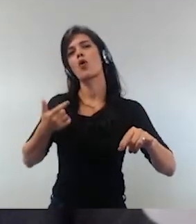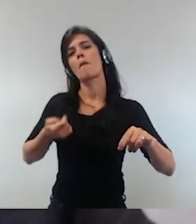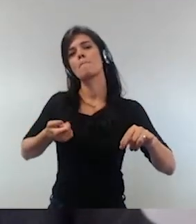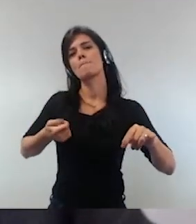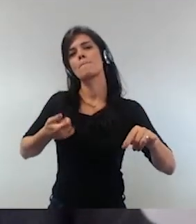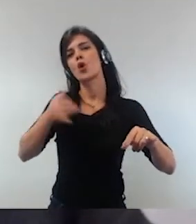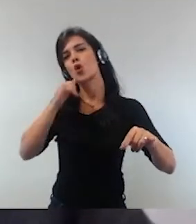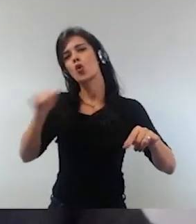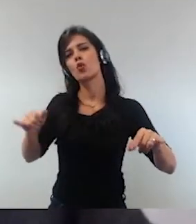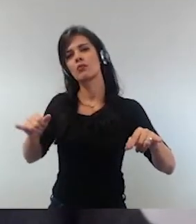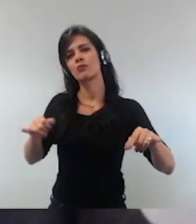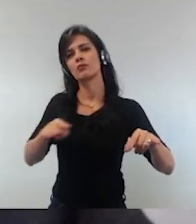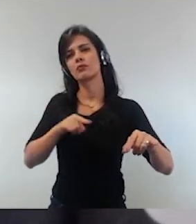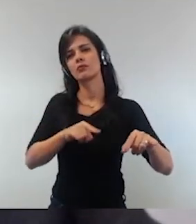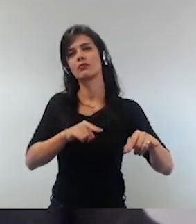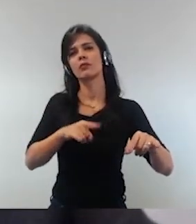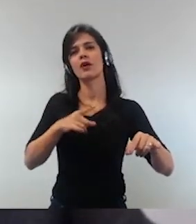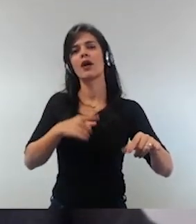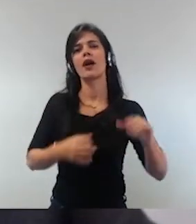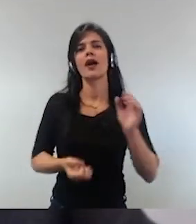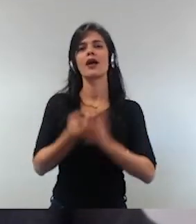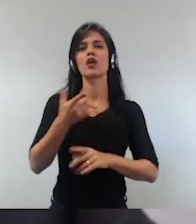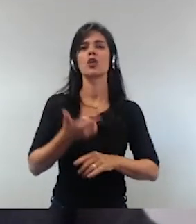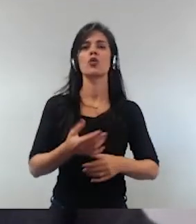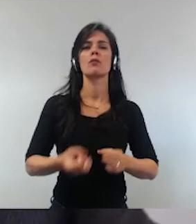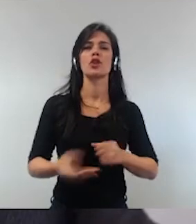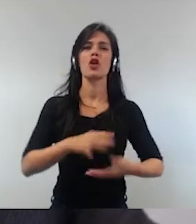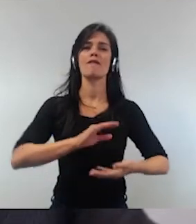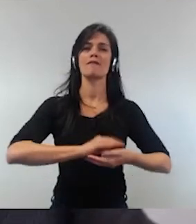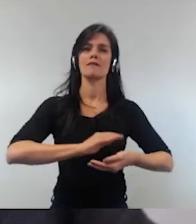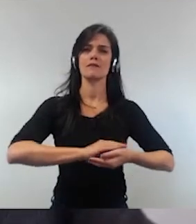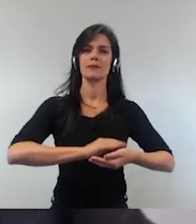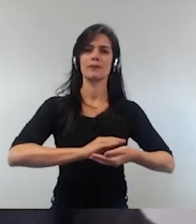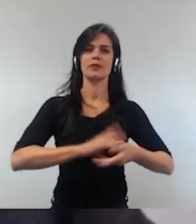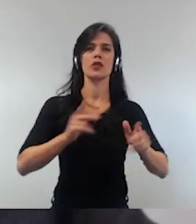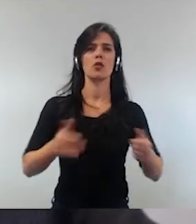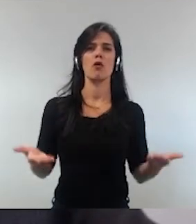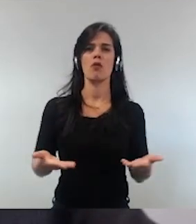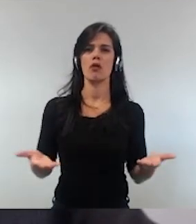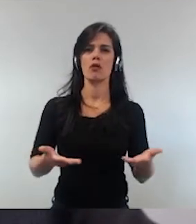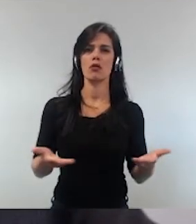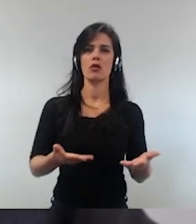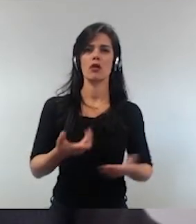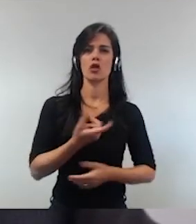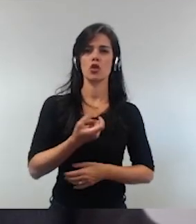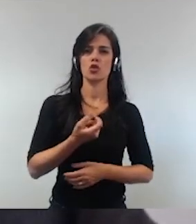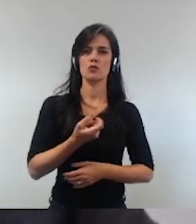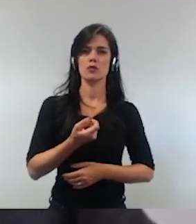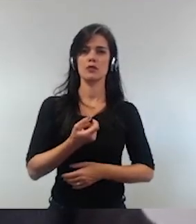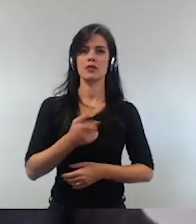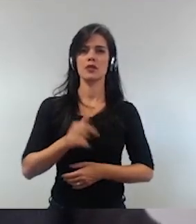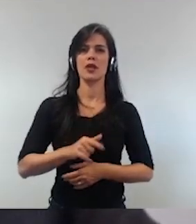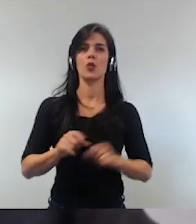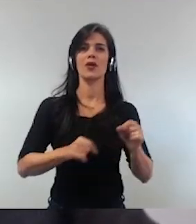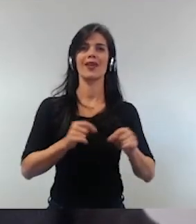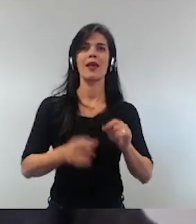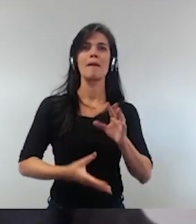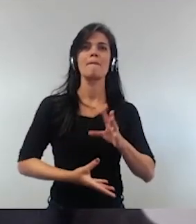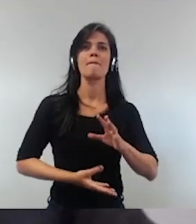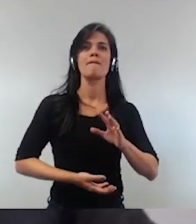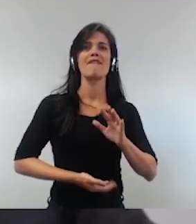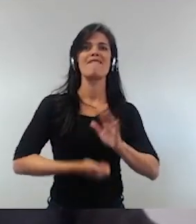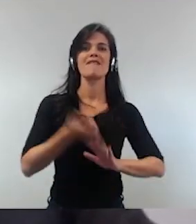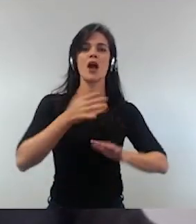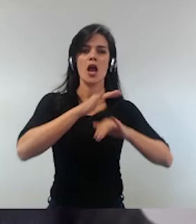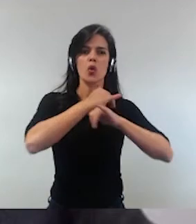uma conta CR para reequilibrar o setor, assim como está acontecendo agora, né? 2020 é um excesso de energia pela